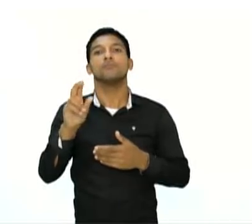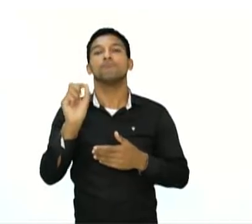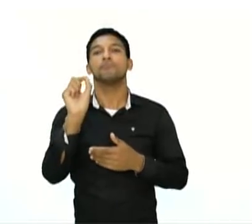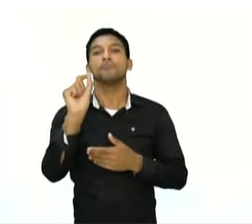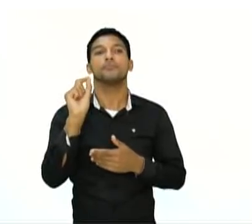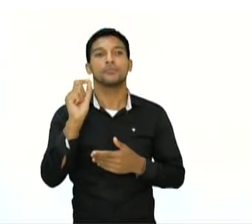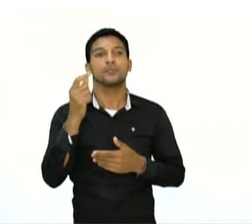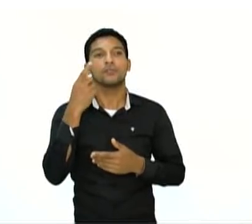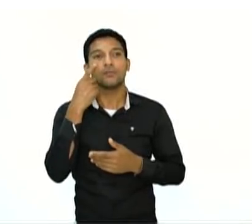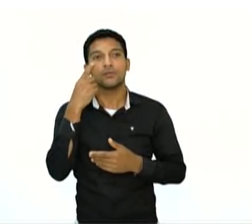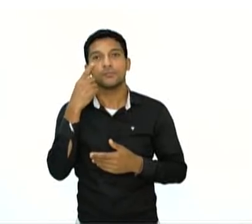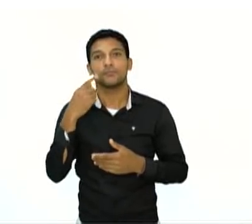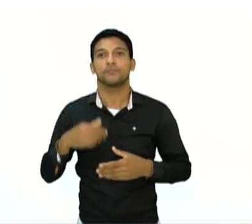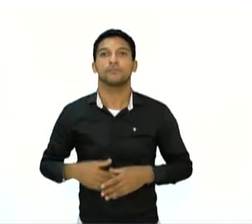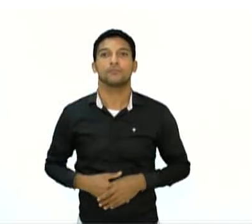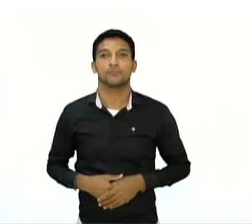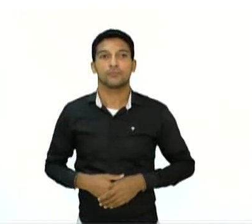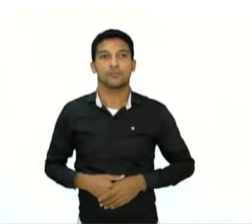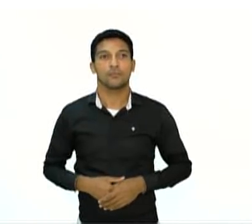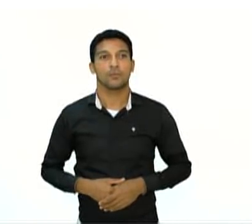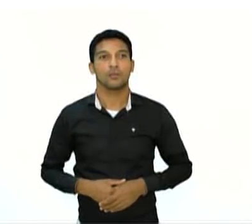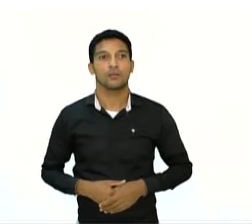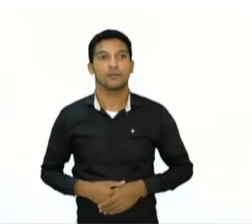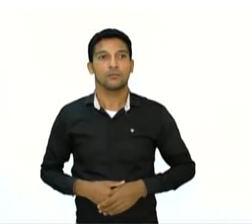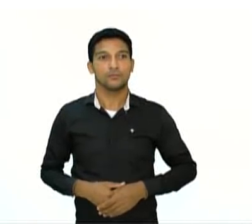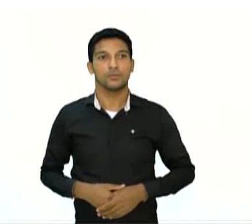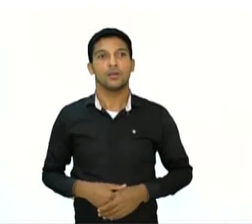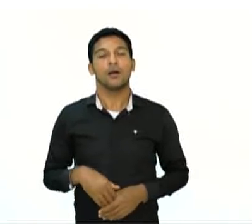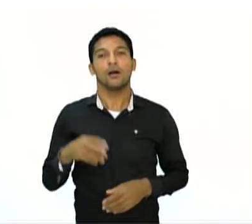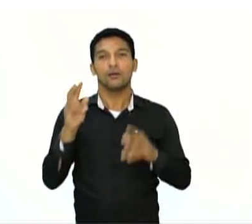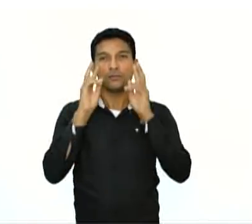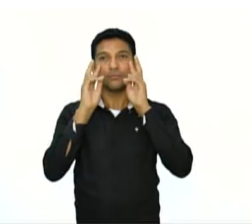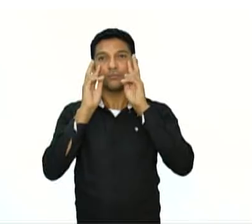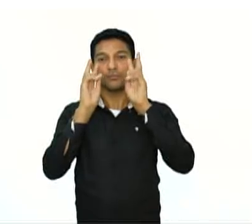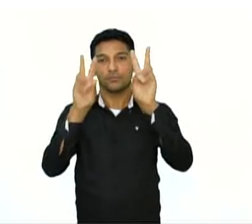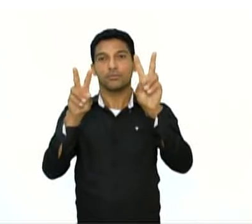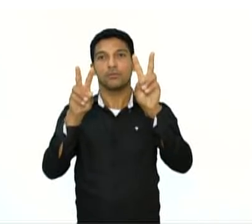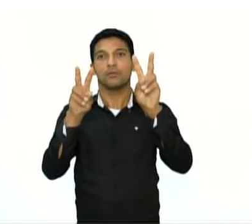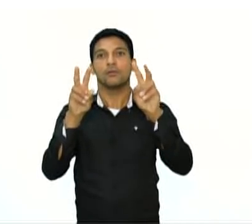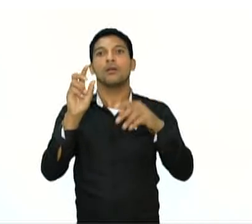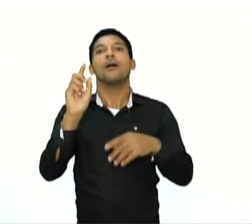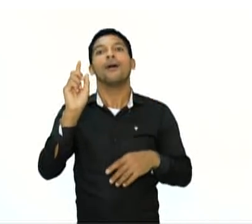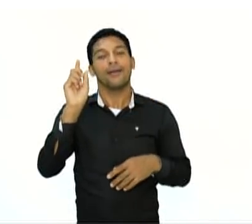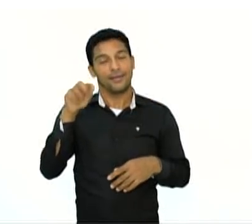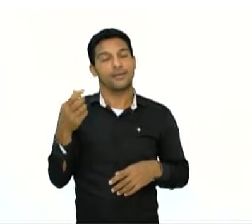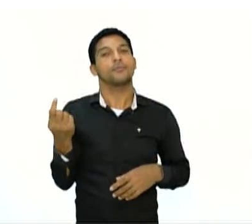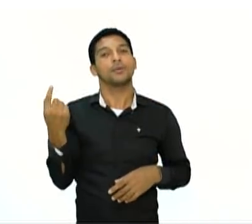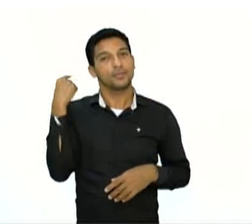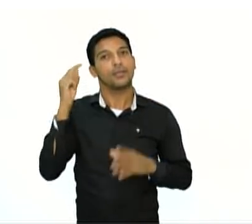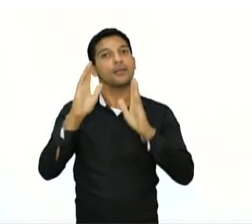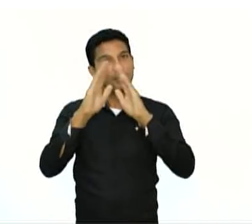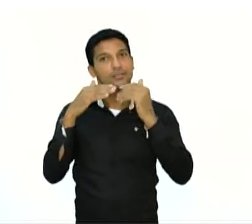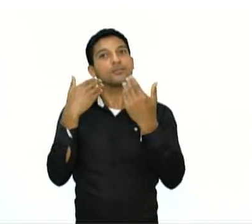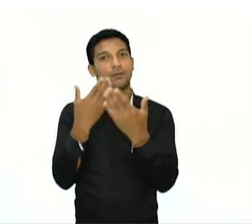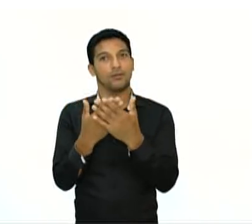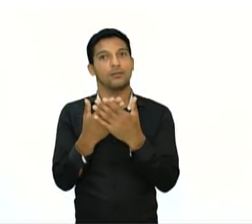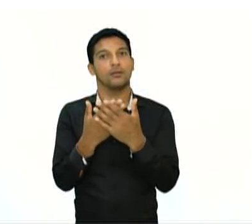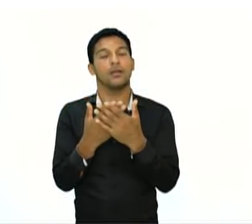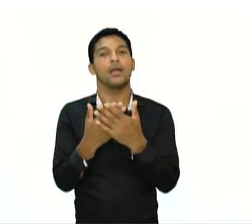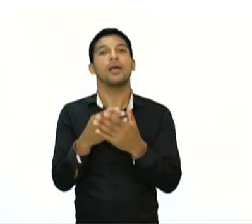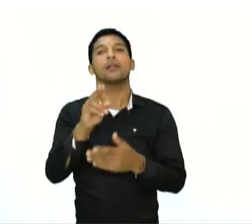na esfera social e cultural, ele foi editor do jornal Livre Paraná, que o próprio nome diz, já sugere isso, né,